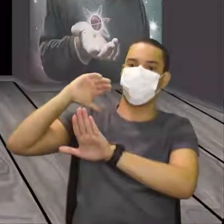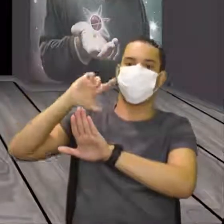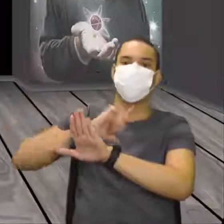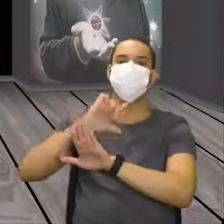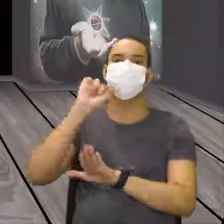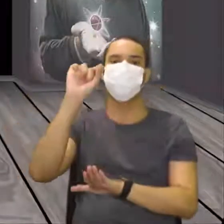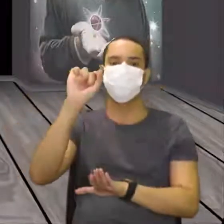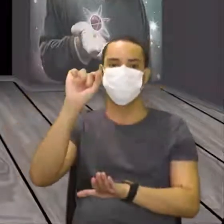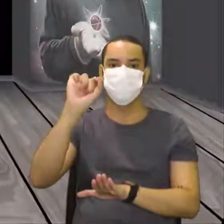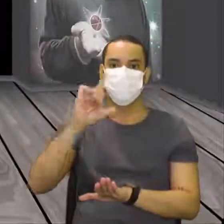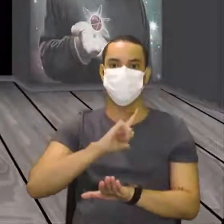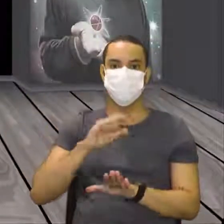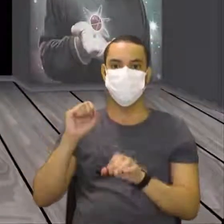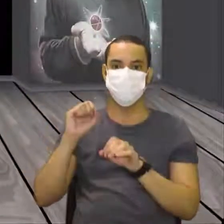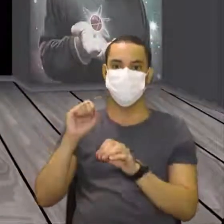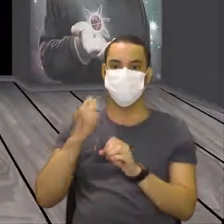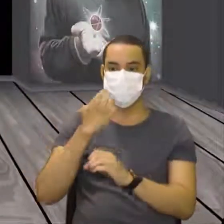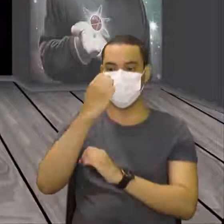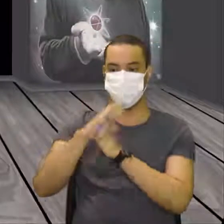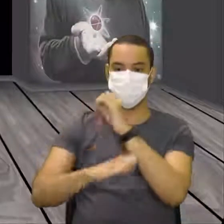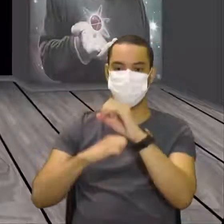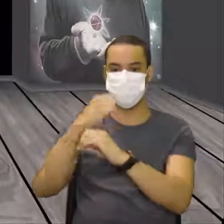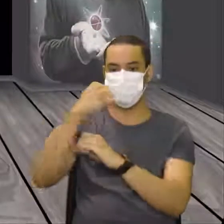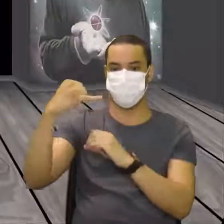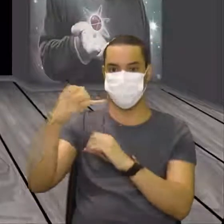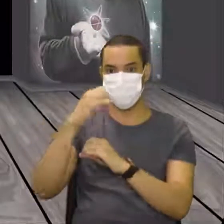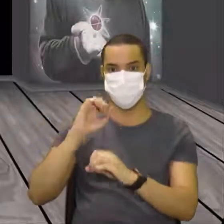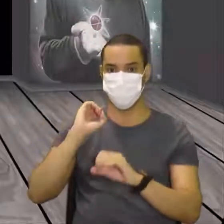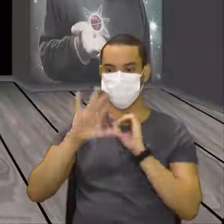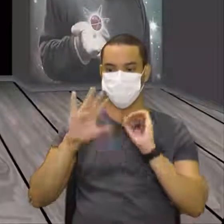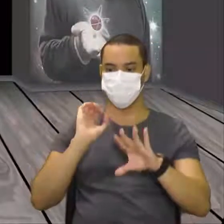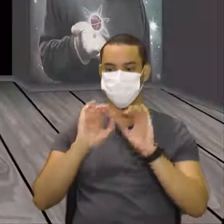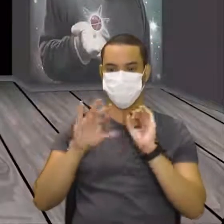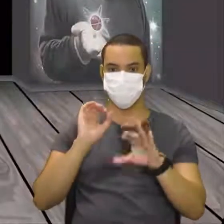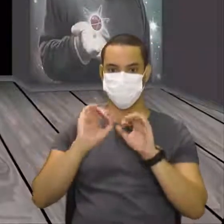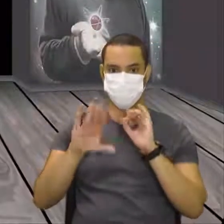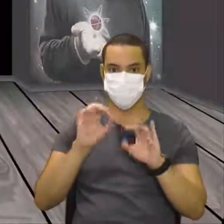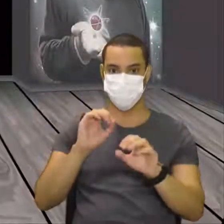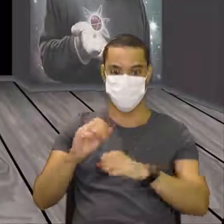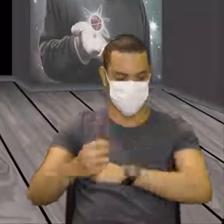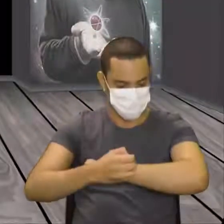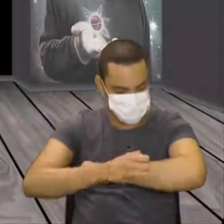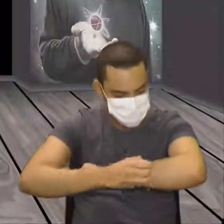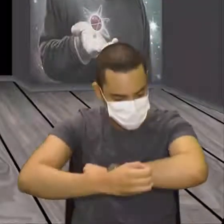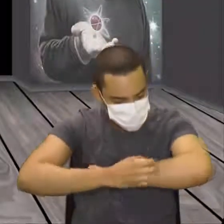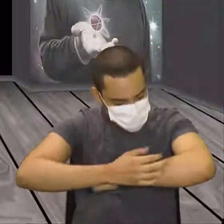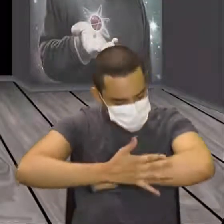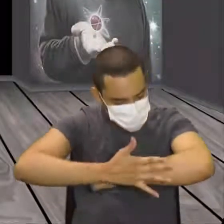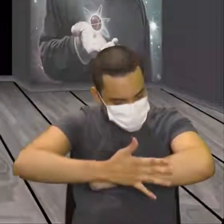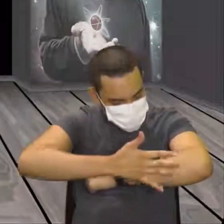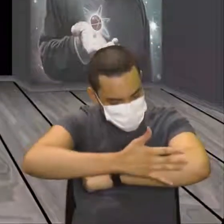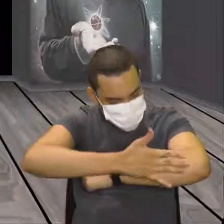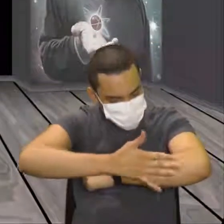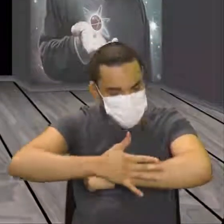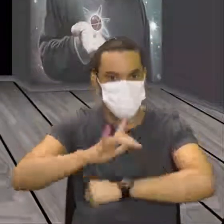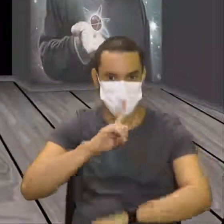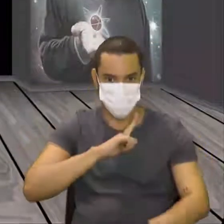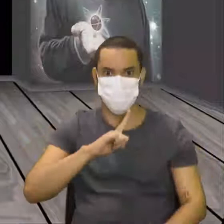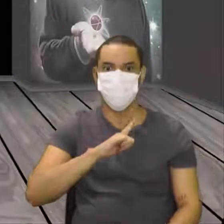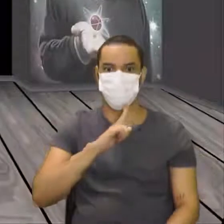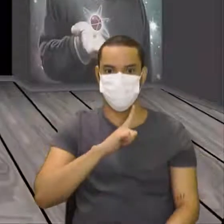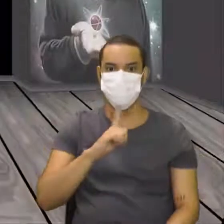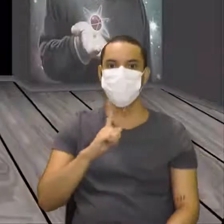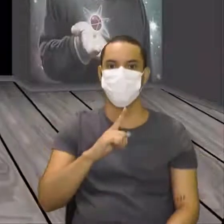jogavam elétrons na tela de fósforo que ficava aqui na frente da televisão, então aquela tela ficava eletricamente carregada,